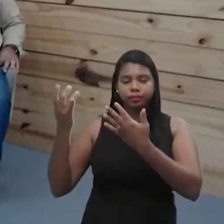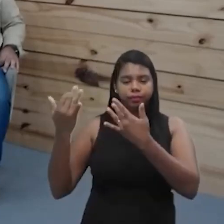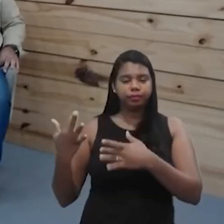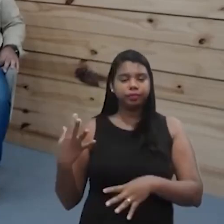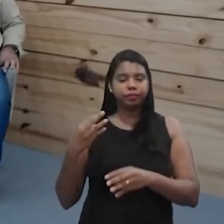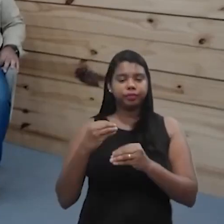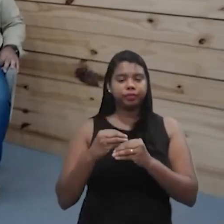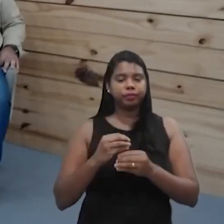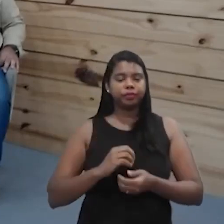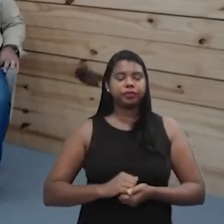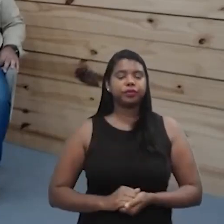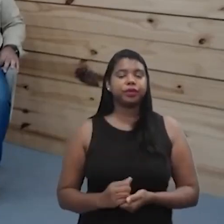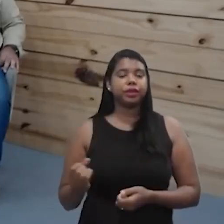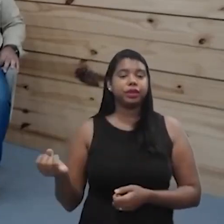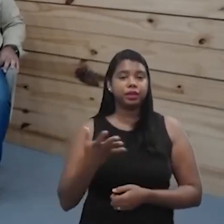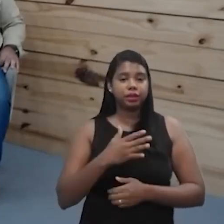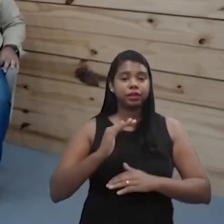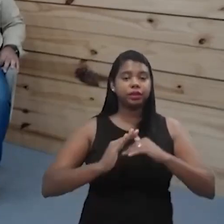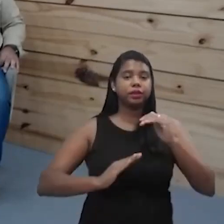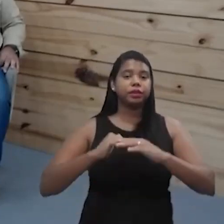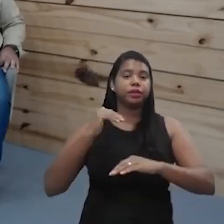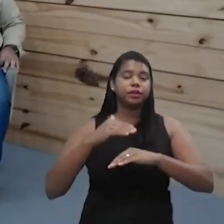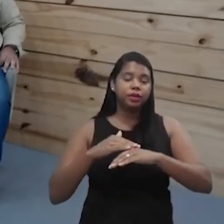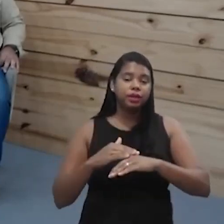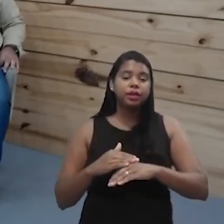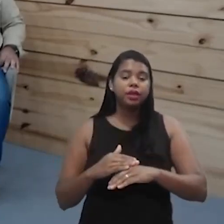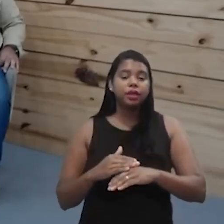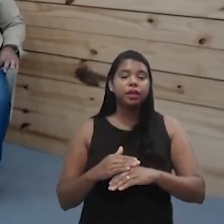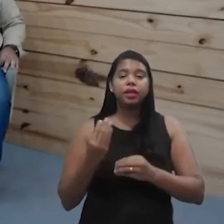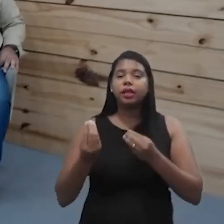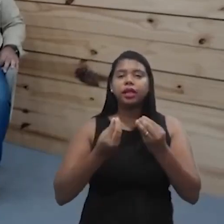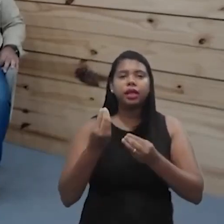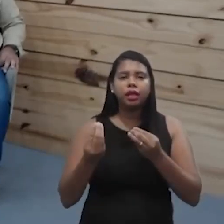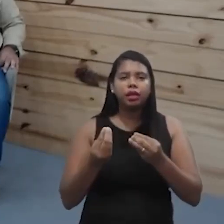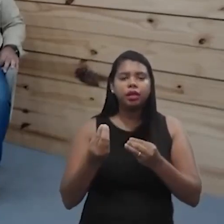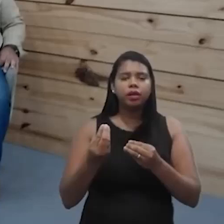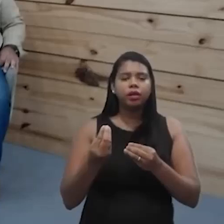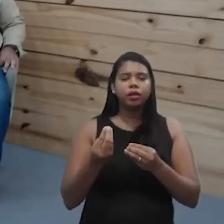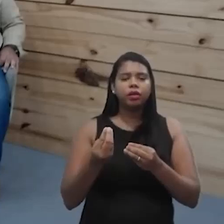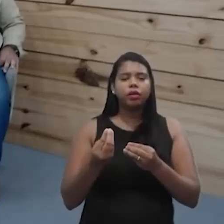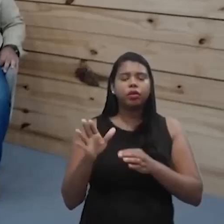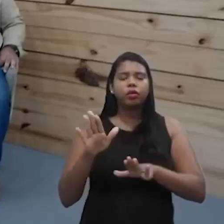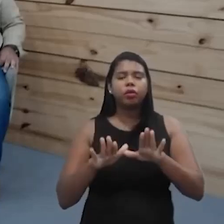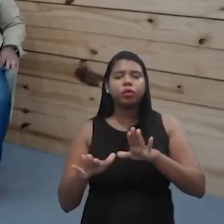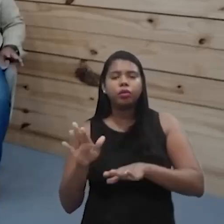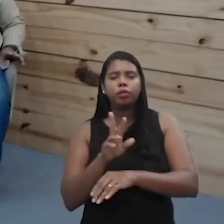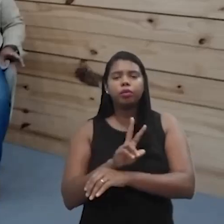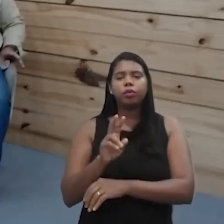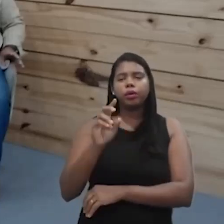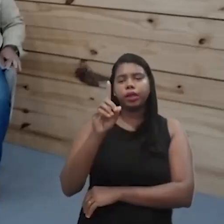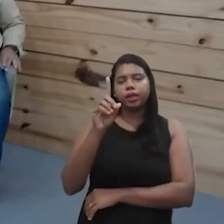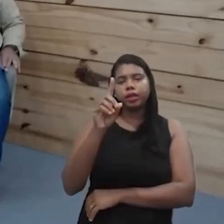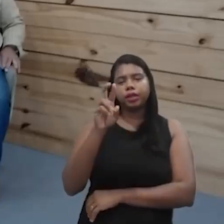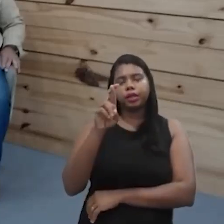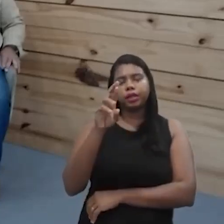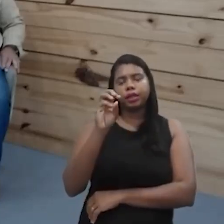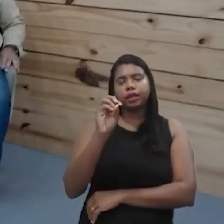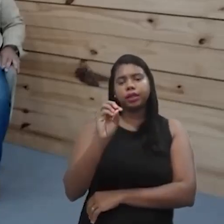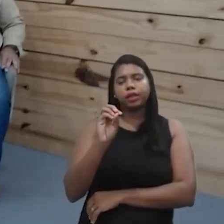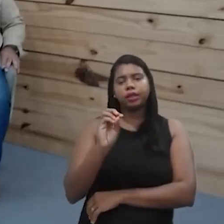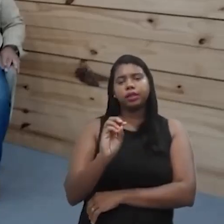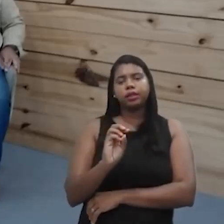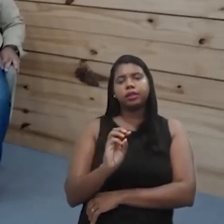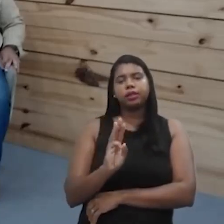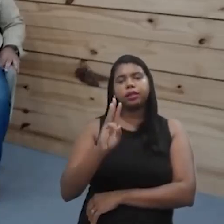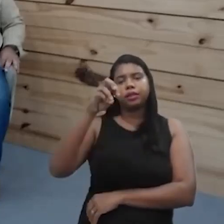que o senhor falou dessa nova profissão, que é o operador de drone. A gente sabe que hoje ele é utilizado em tudo. Então hoje a gente